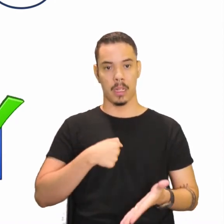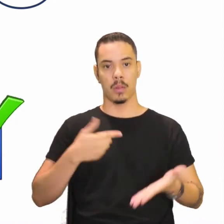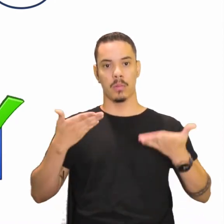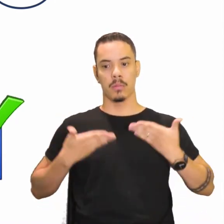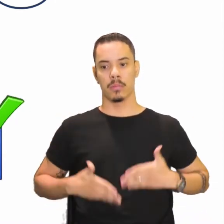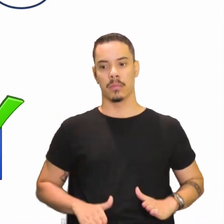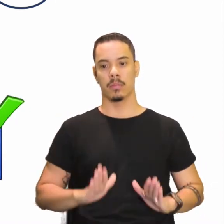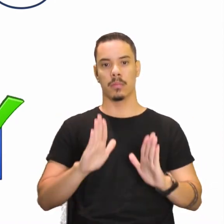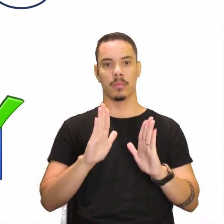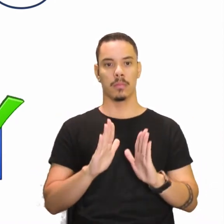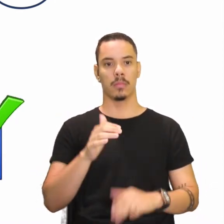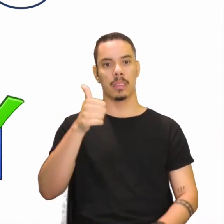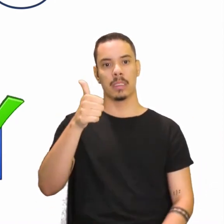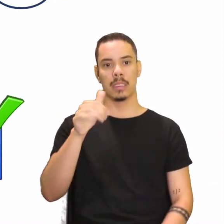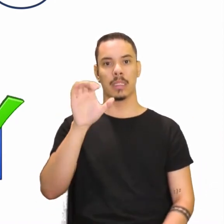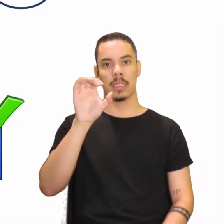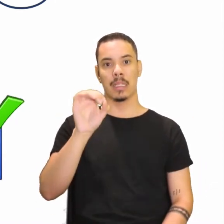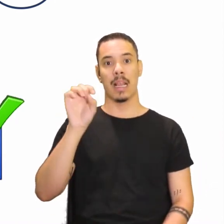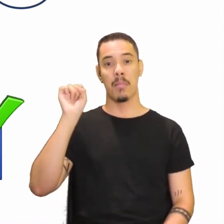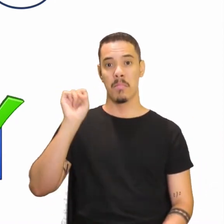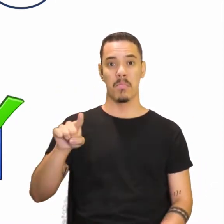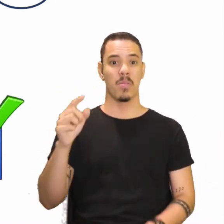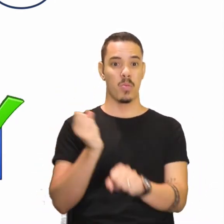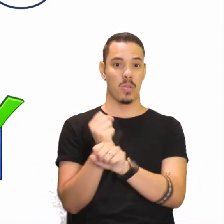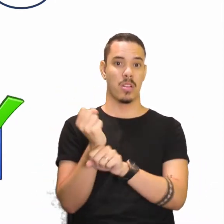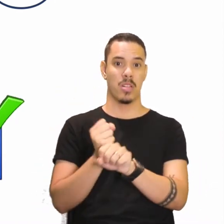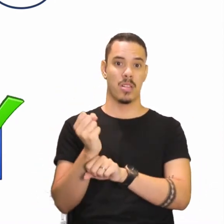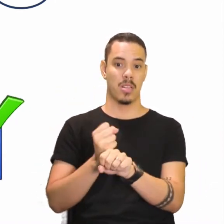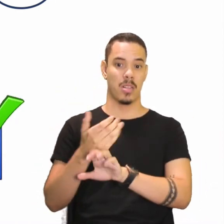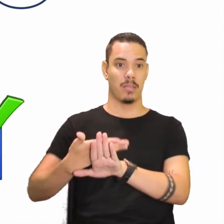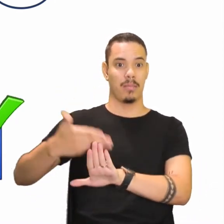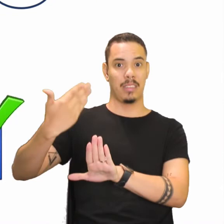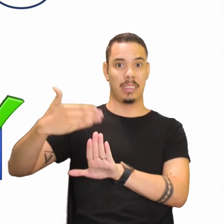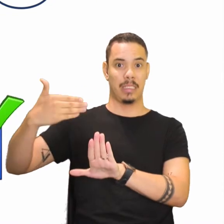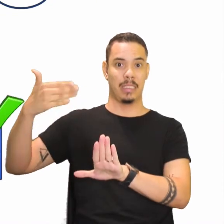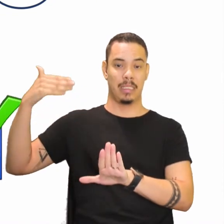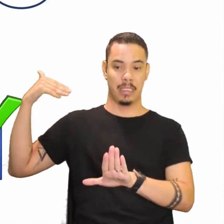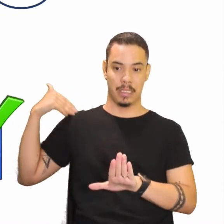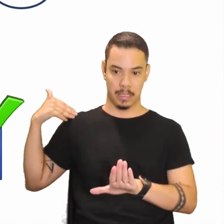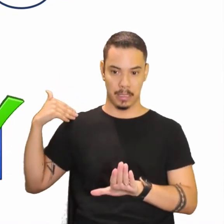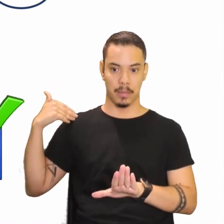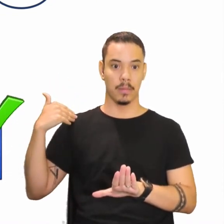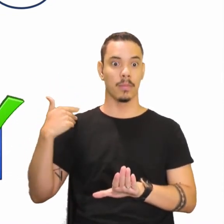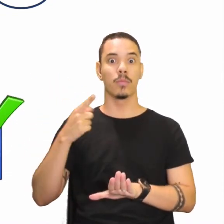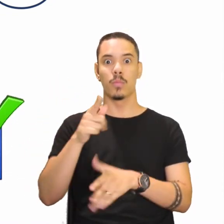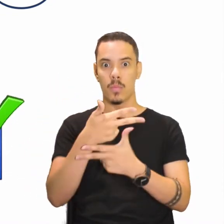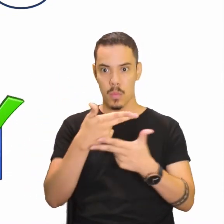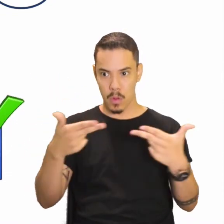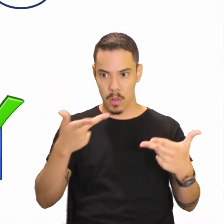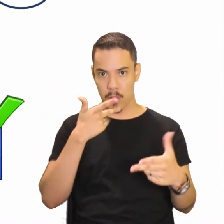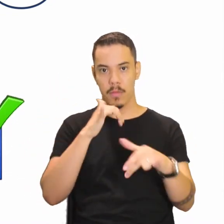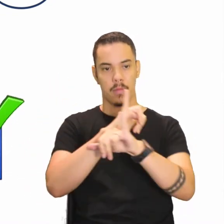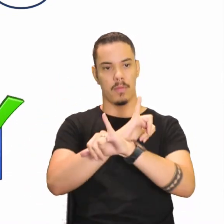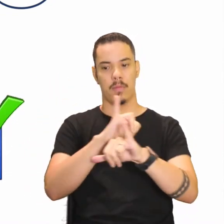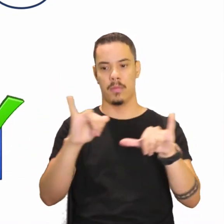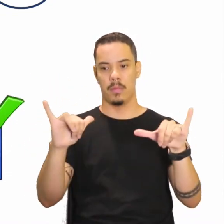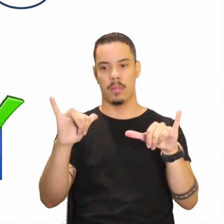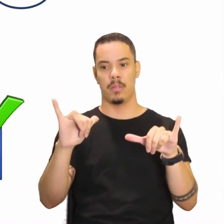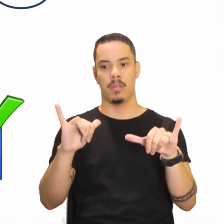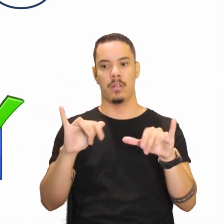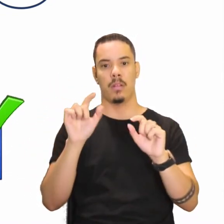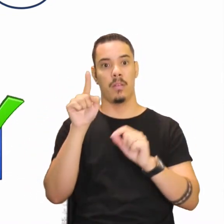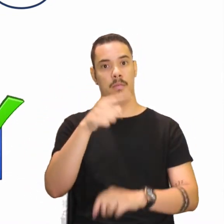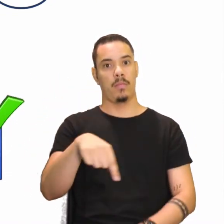nasci há 10 mil anos atrás. Olha só, amadinho. Uma coisa eu quero falar para vocês. Quando